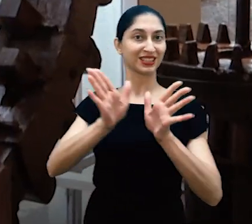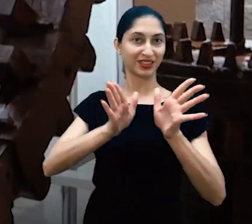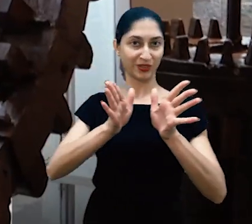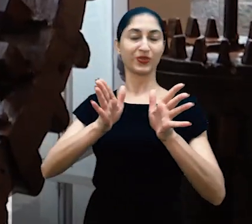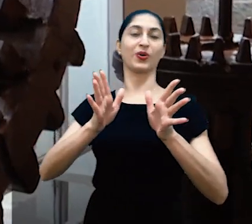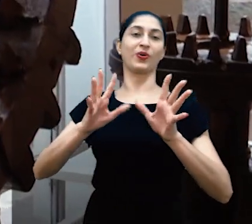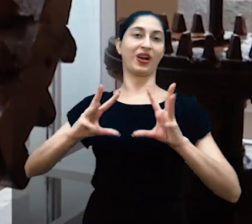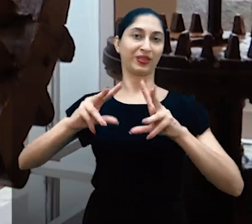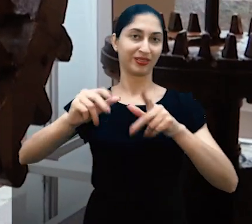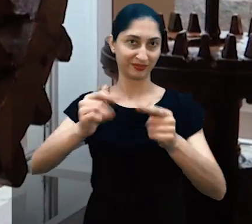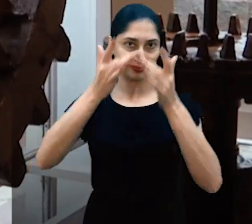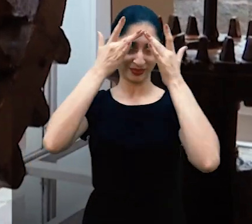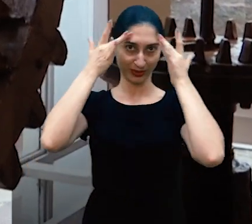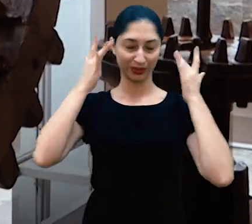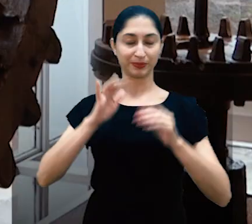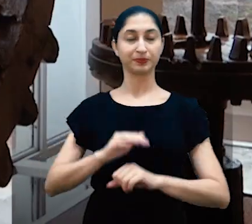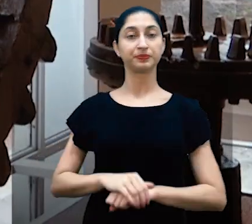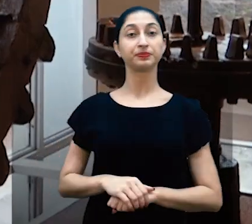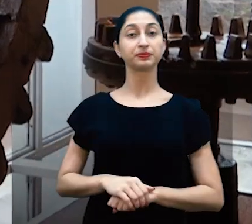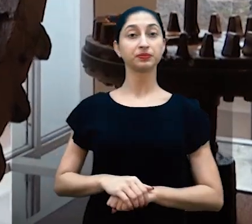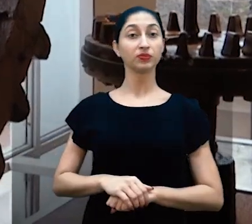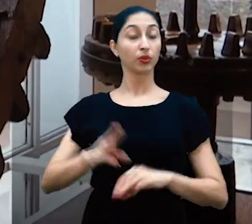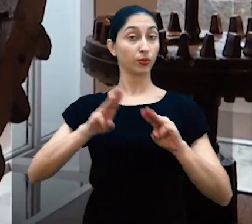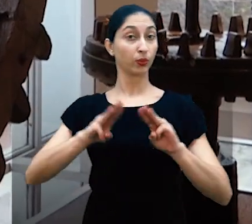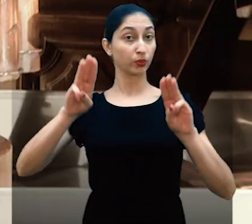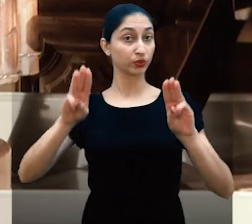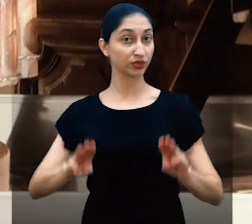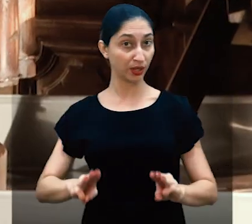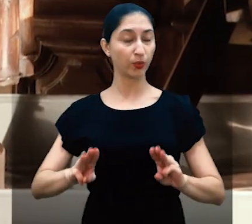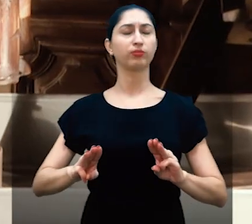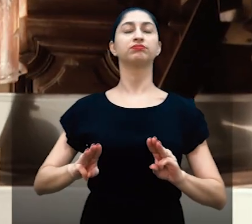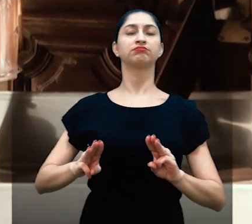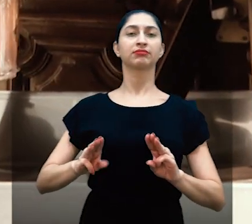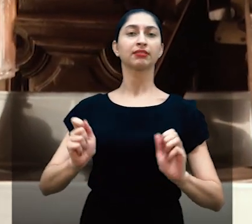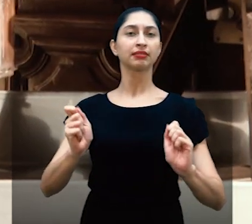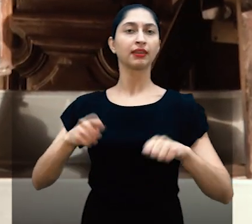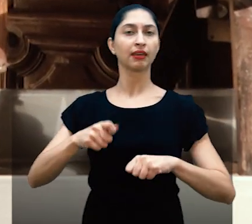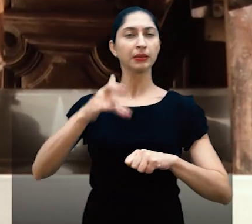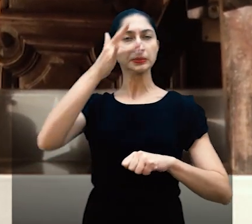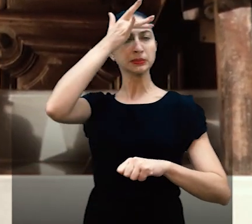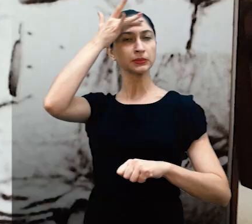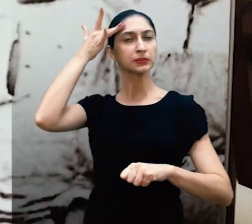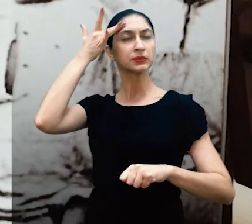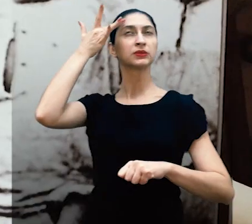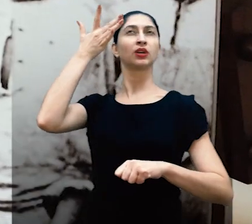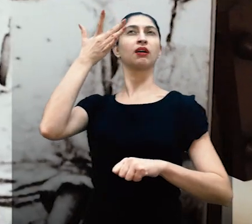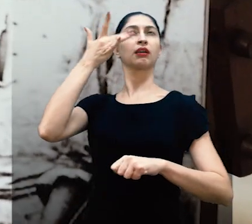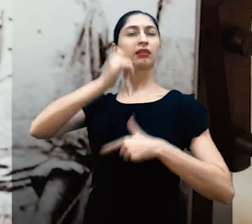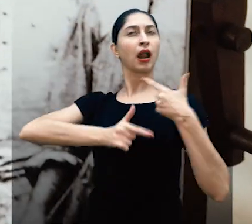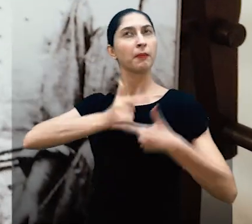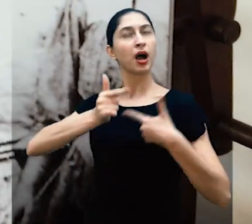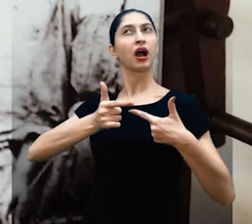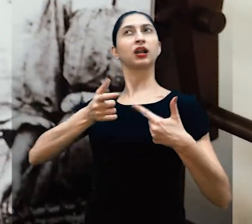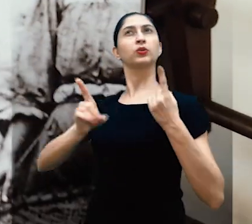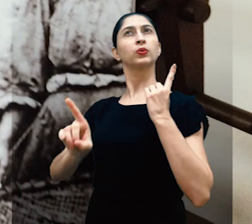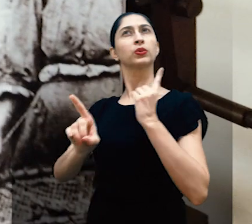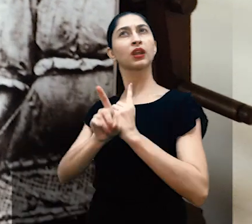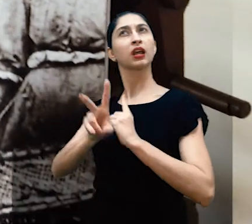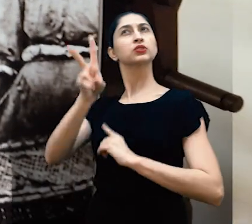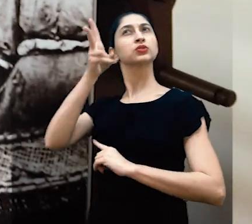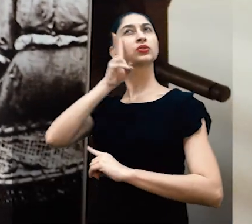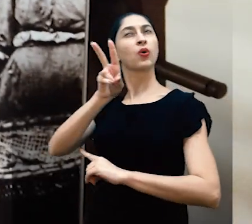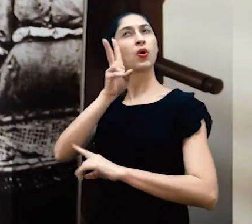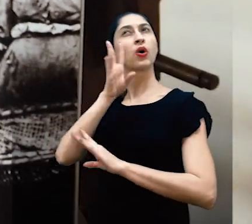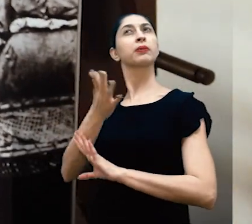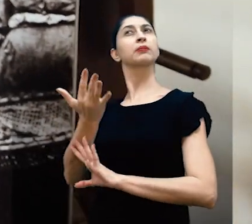O Museu de Artes e Ofícios é o lugar de encontro do trabalhador consigo mesmo, com a sua história, com o seu